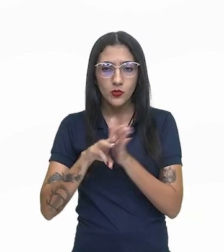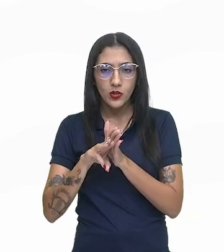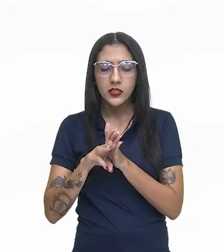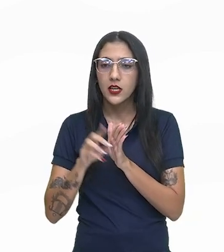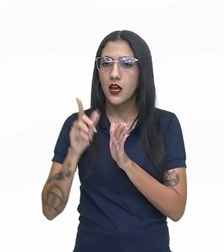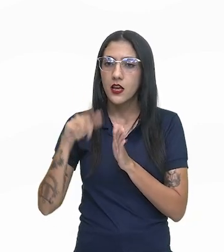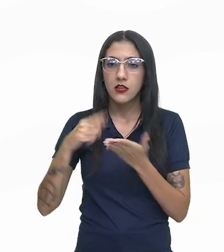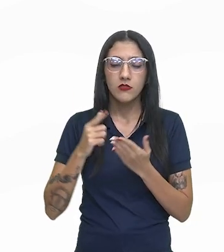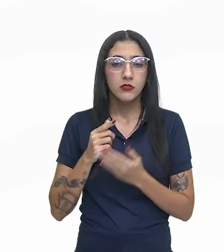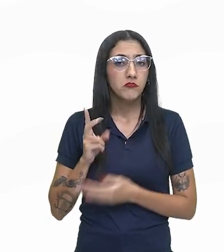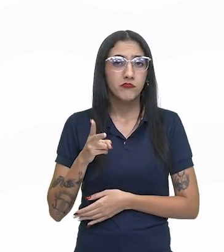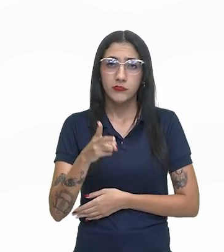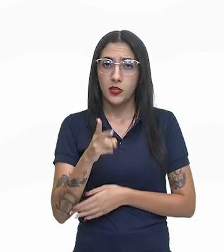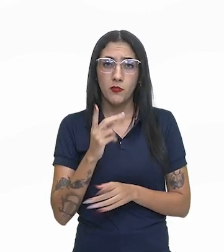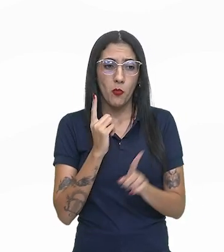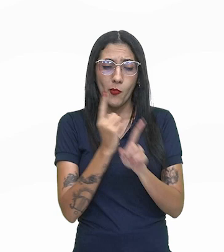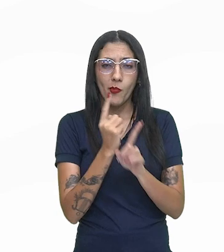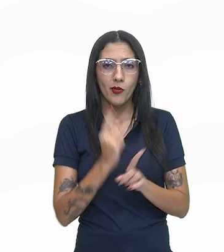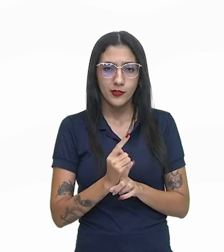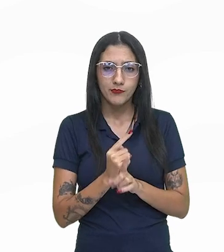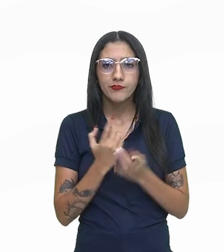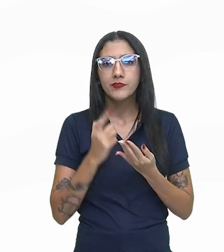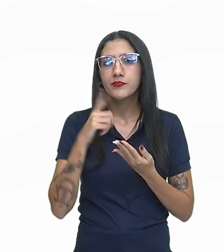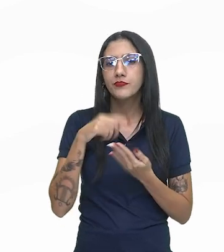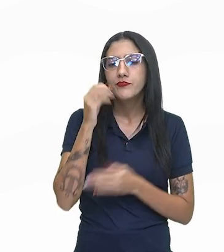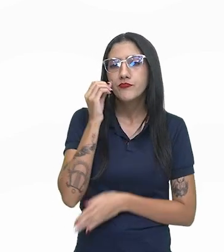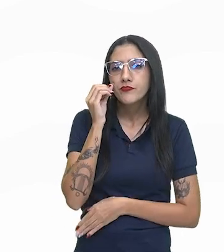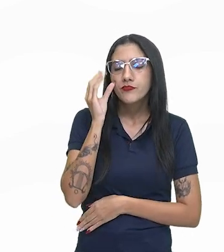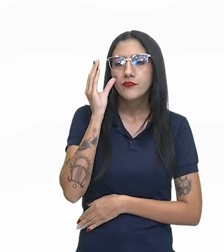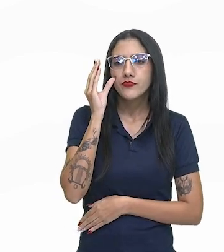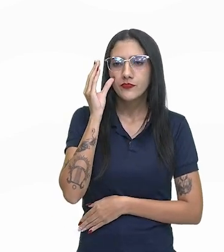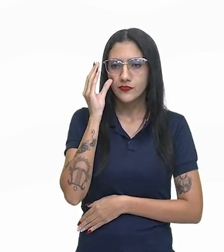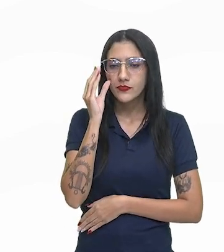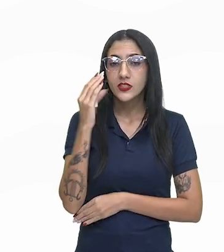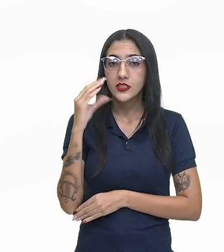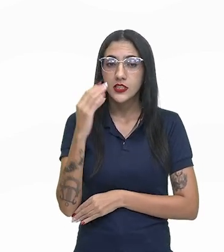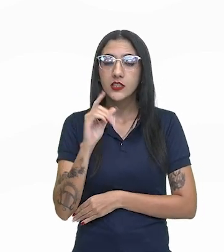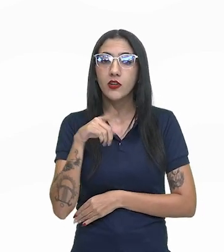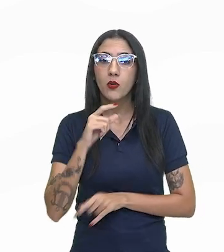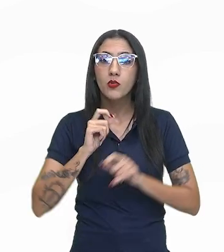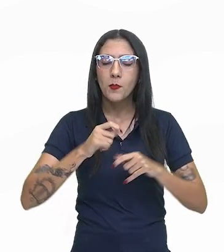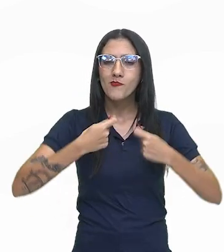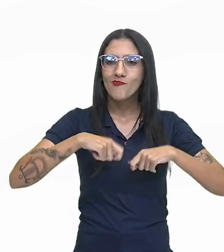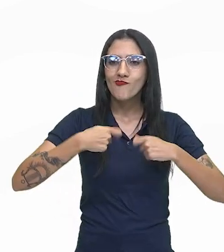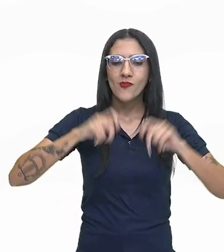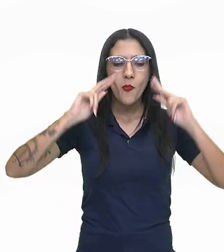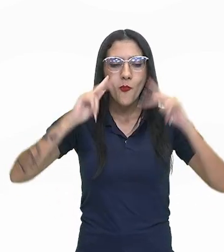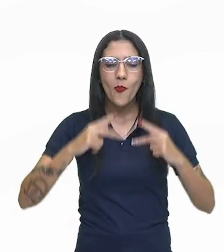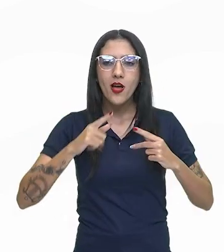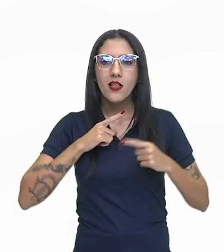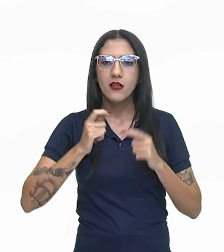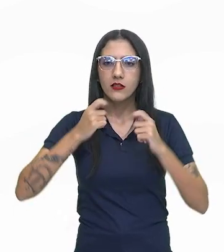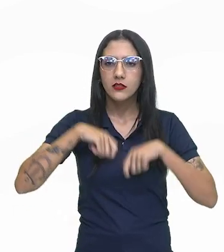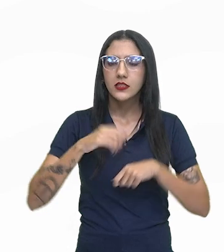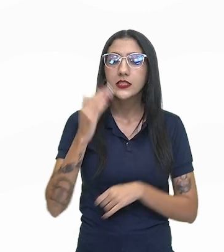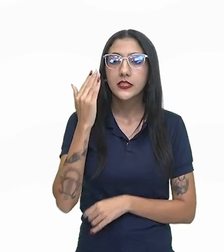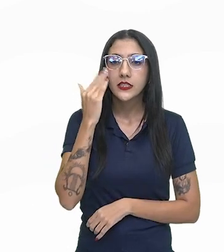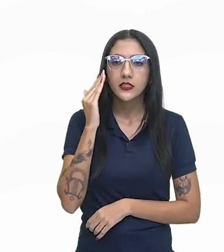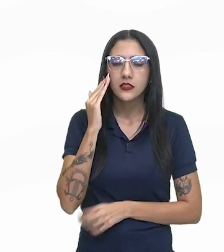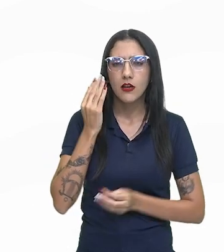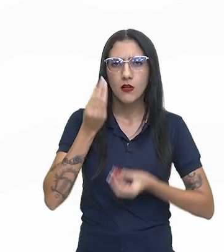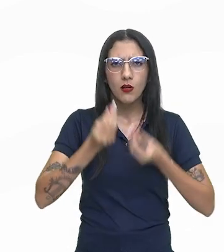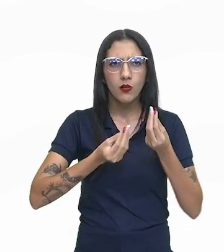chegar no mesmo resultado. O conhecimento científico surge da necessidade do ser humano de compreender como